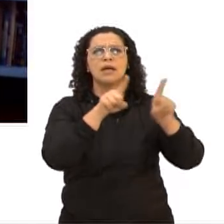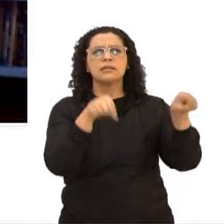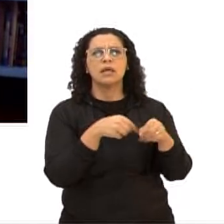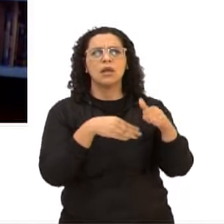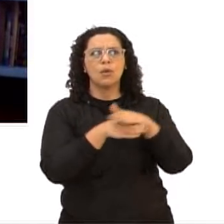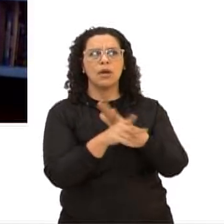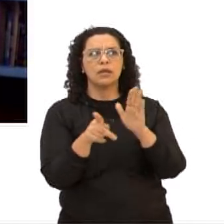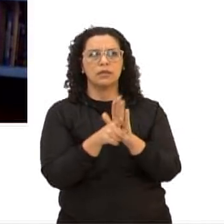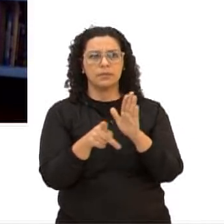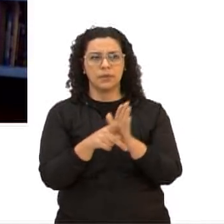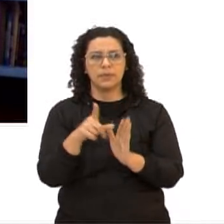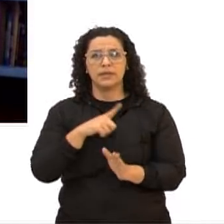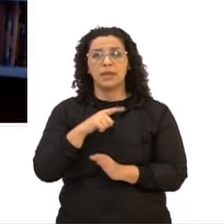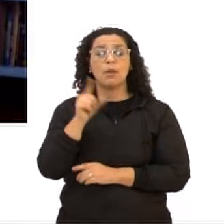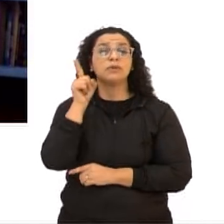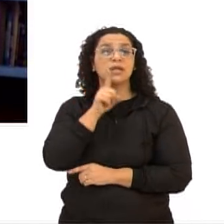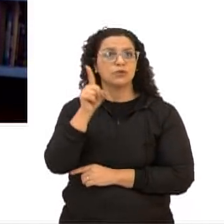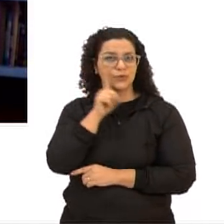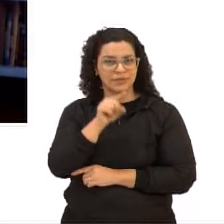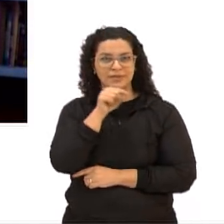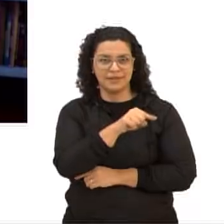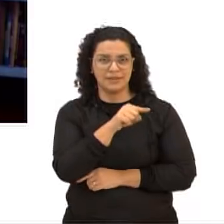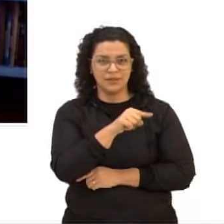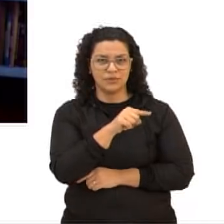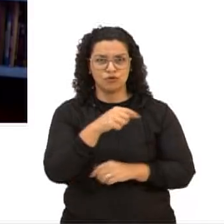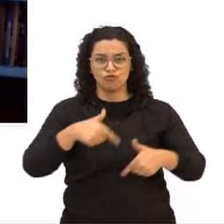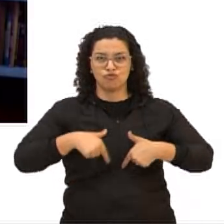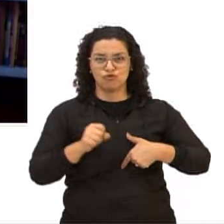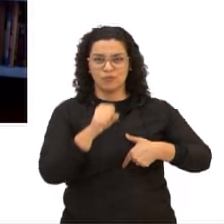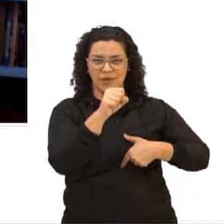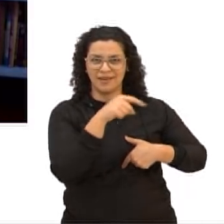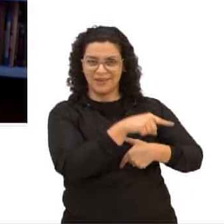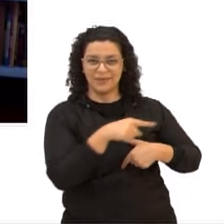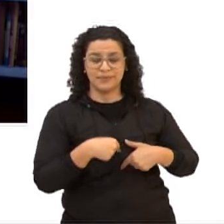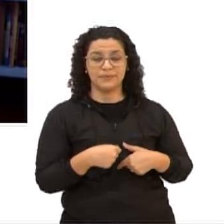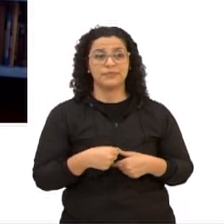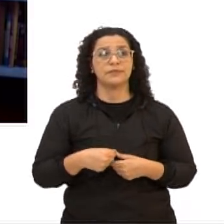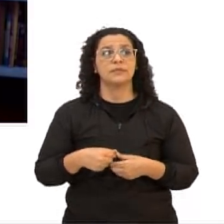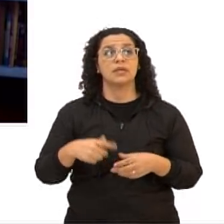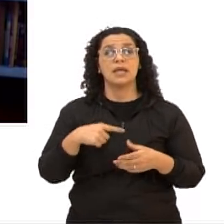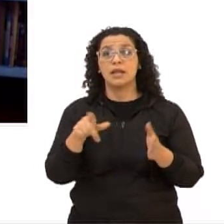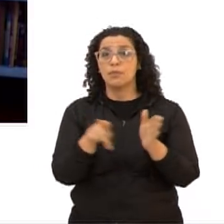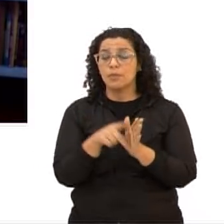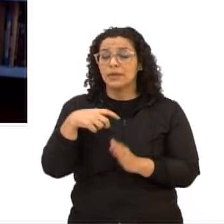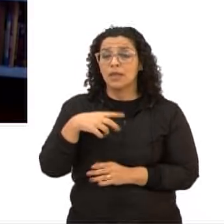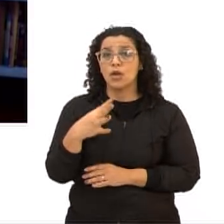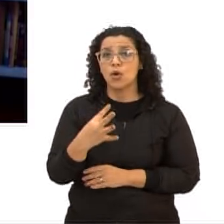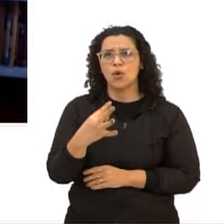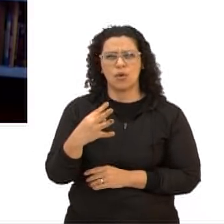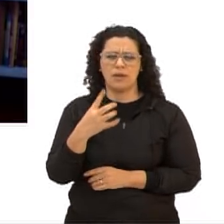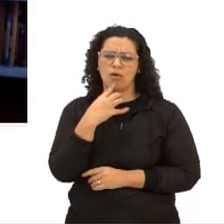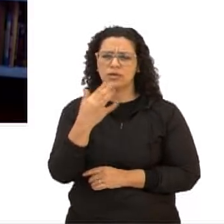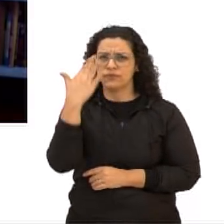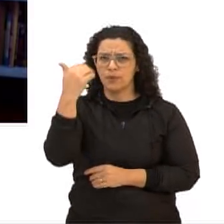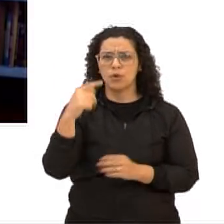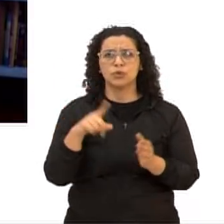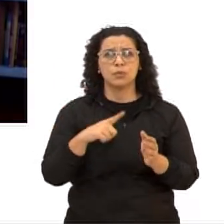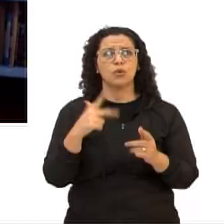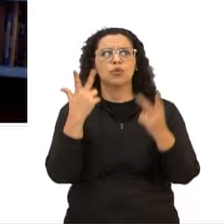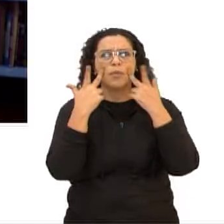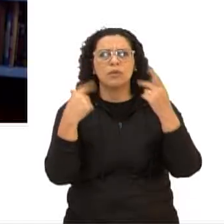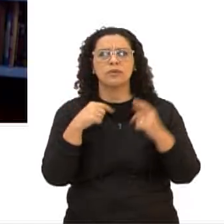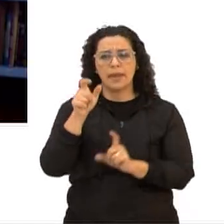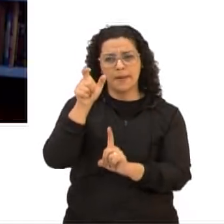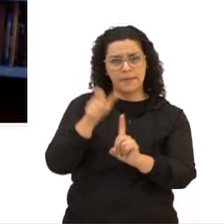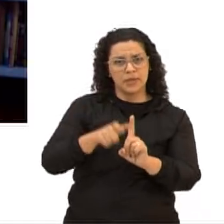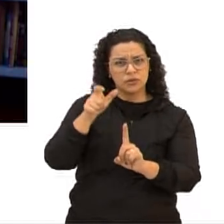guarda os gibis americanos, né? Os gibis dos super-heróis, né? Os gibis dos super-heróis, eles são conhecidos porque geralmente ele tem os